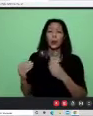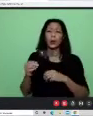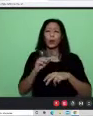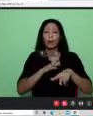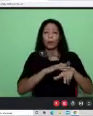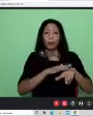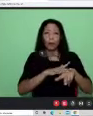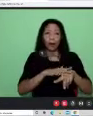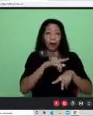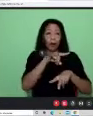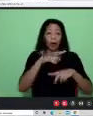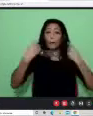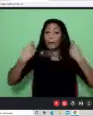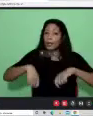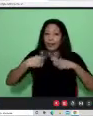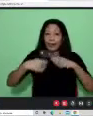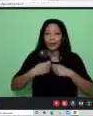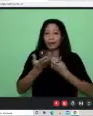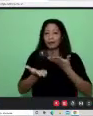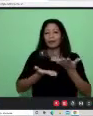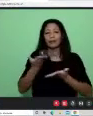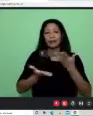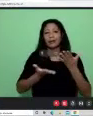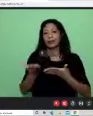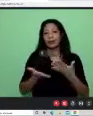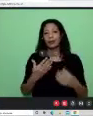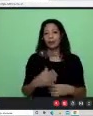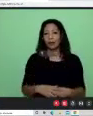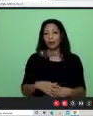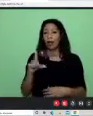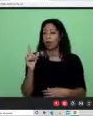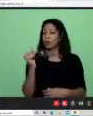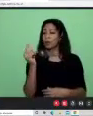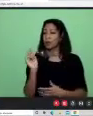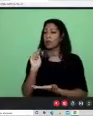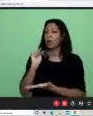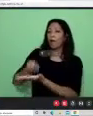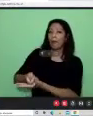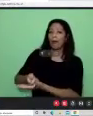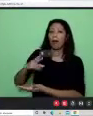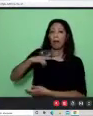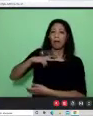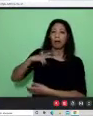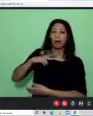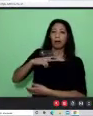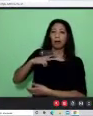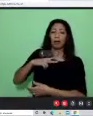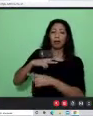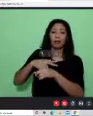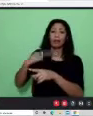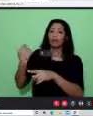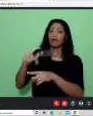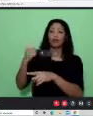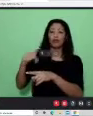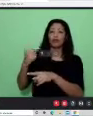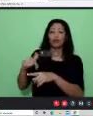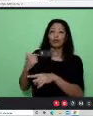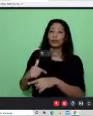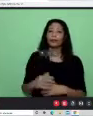dependem desse atendimento, que não têm condições financeiras para poder pagar